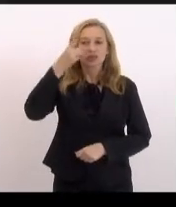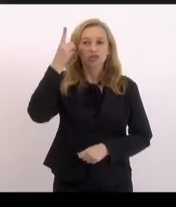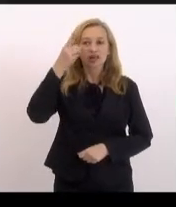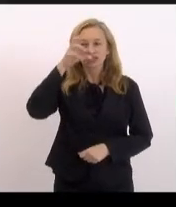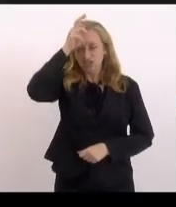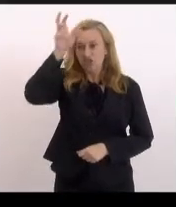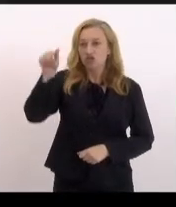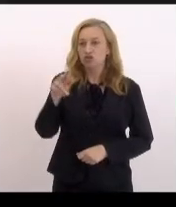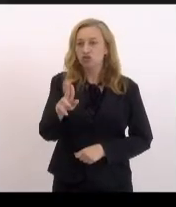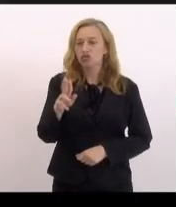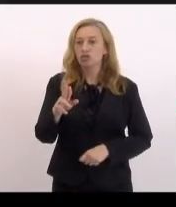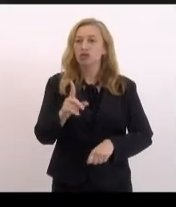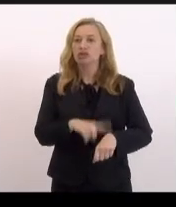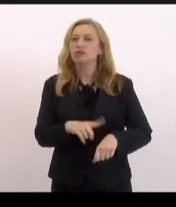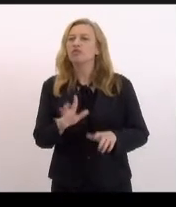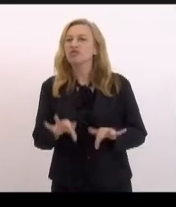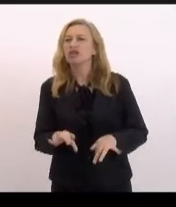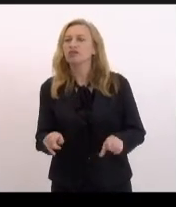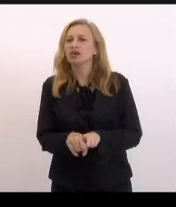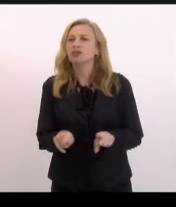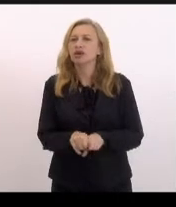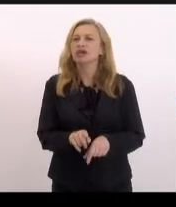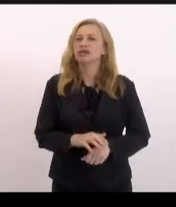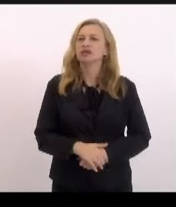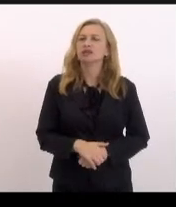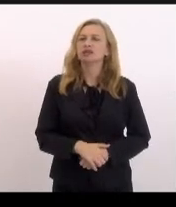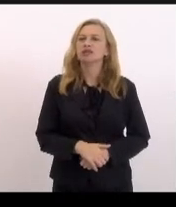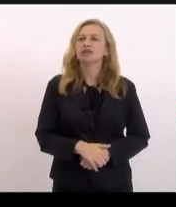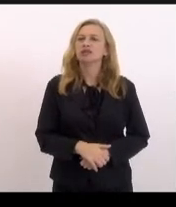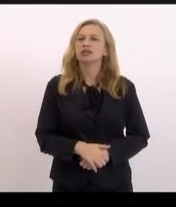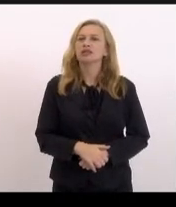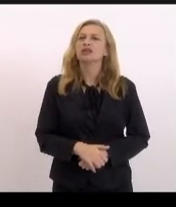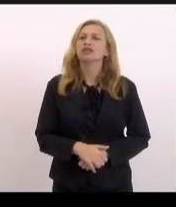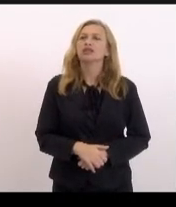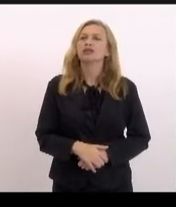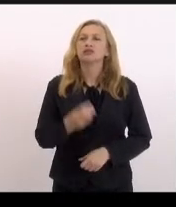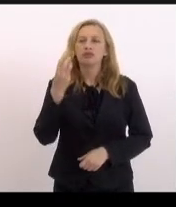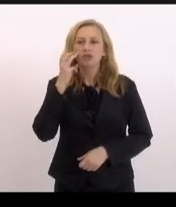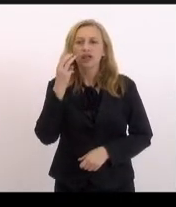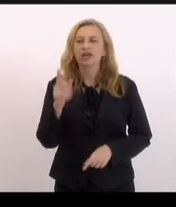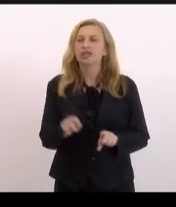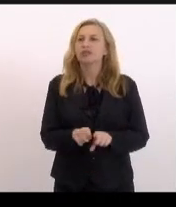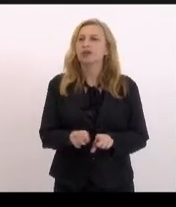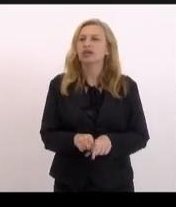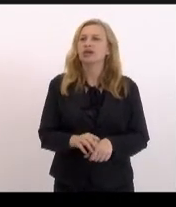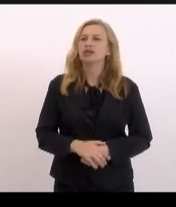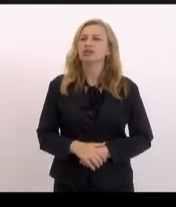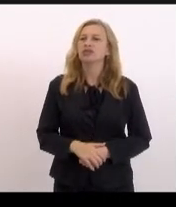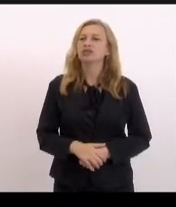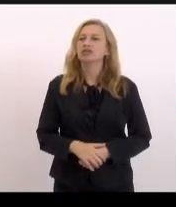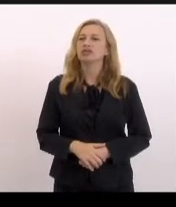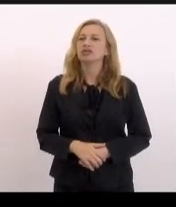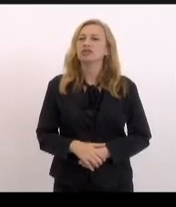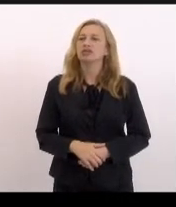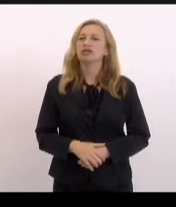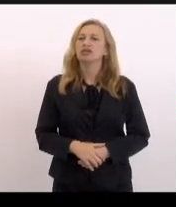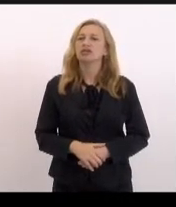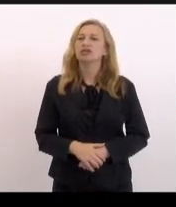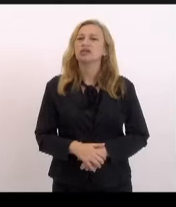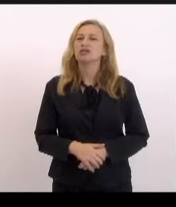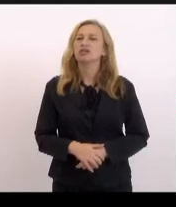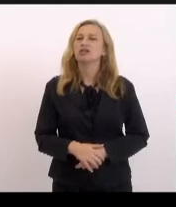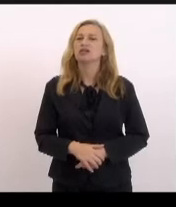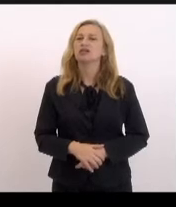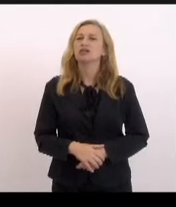me inscrição no expediente final, por favor? Está solicitado pela ordem. Valdeque, também. Obrigado. Inscrito. É, para declaração.